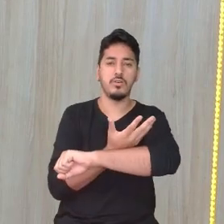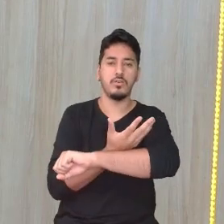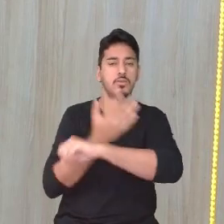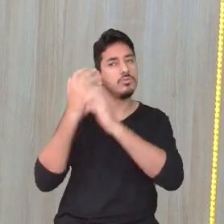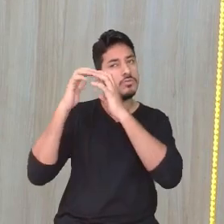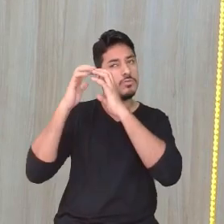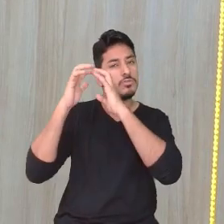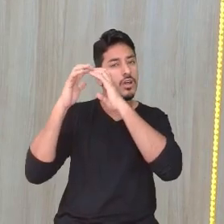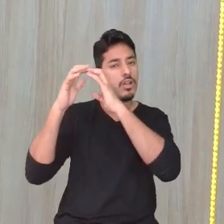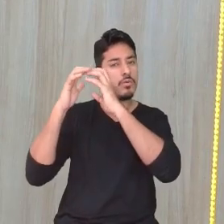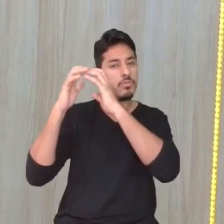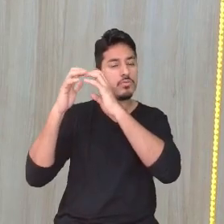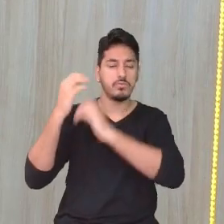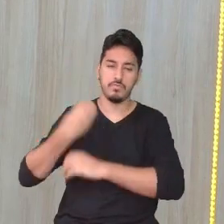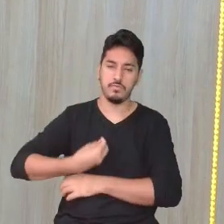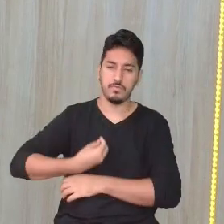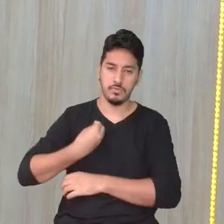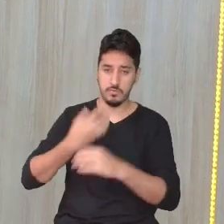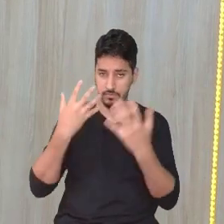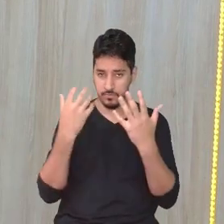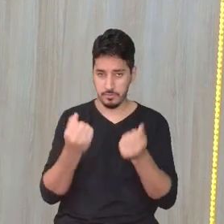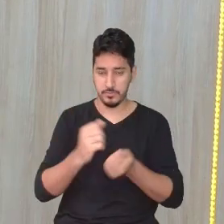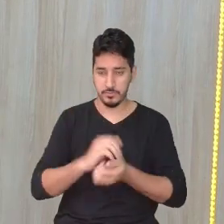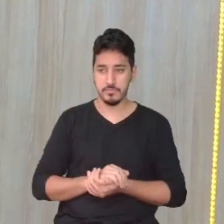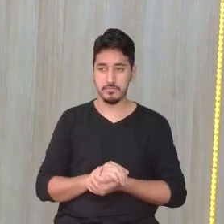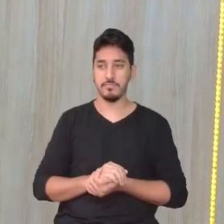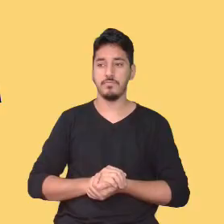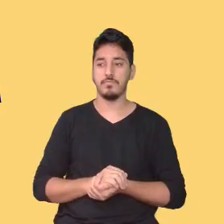cérebro, da nossa vida. Vamos conversar sobre?